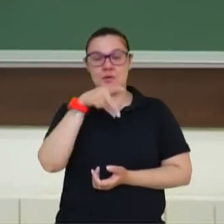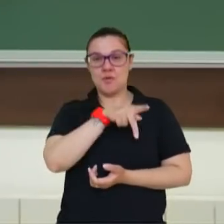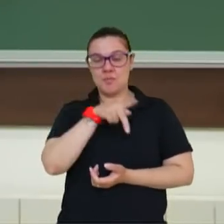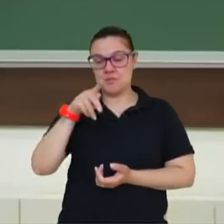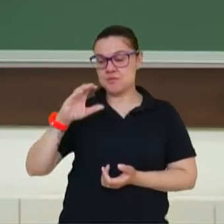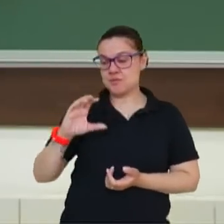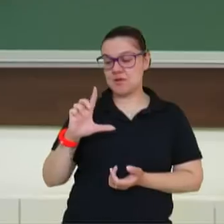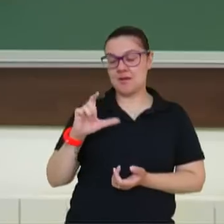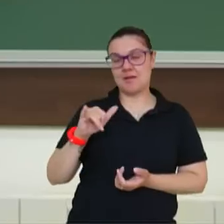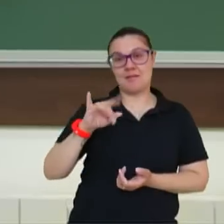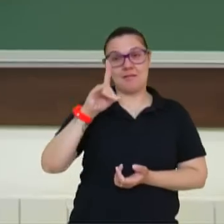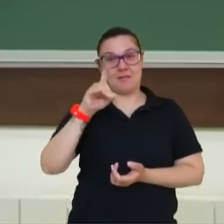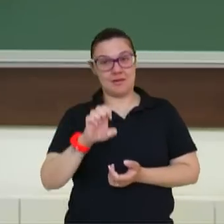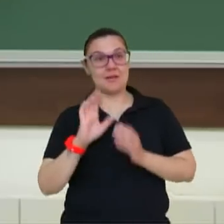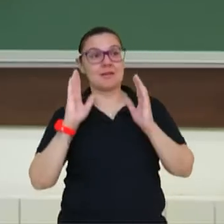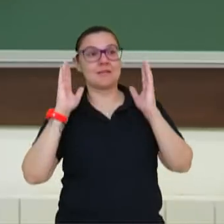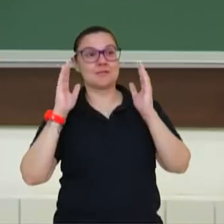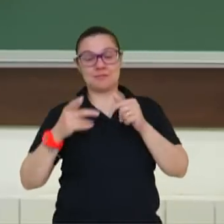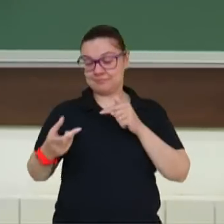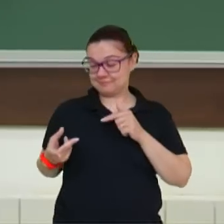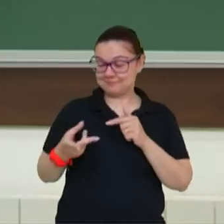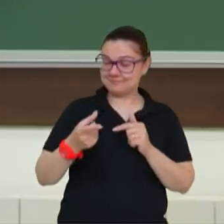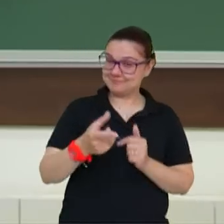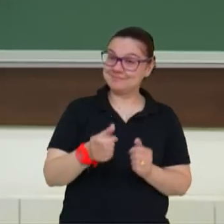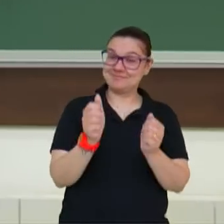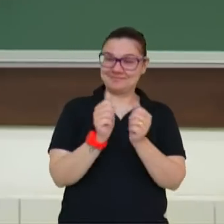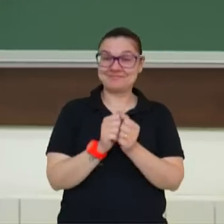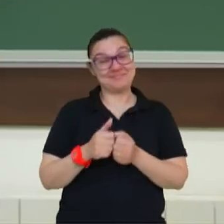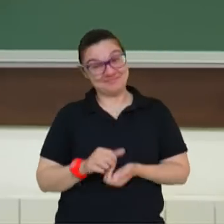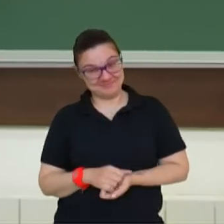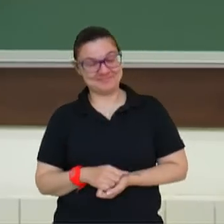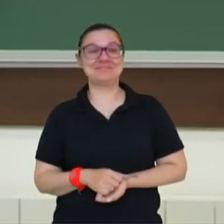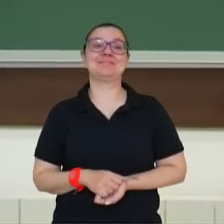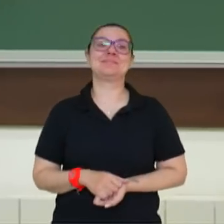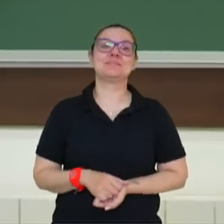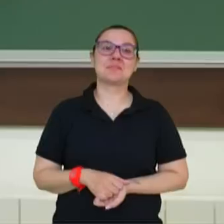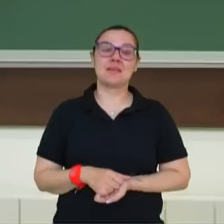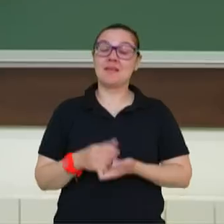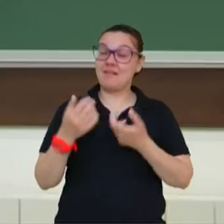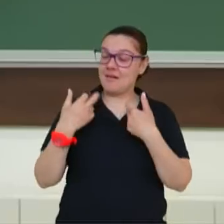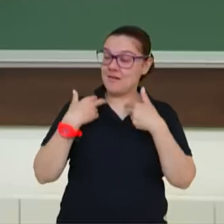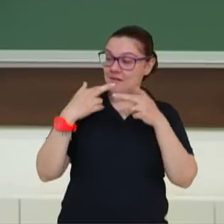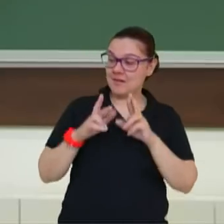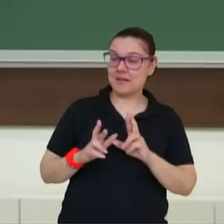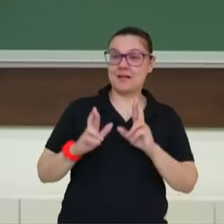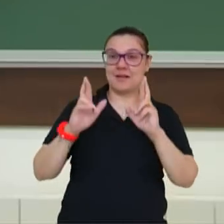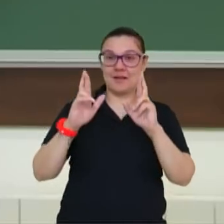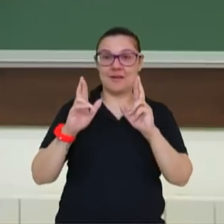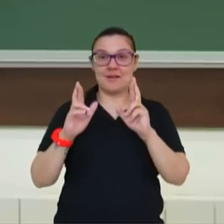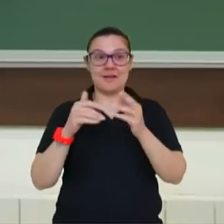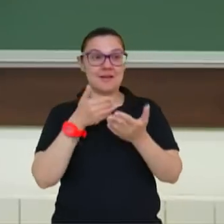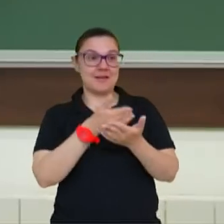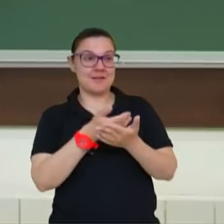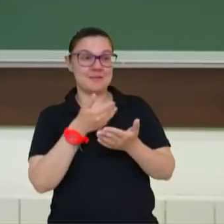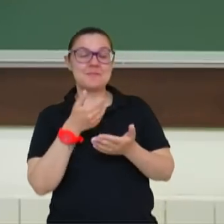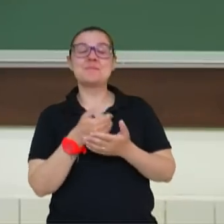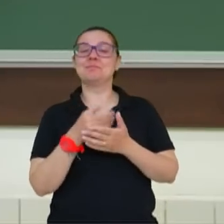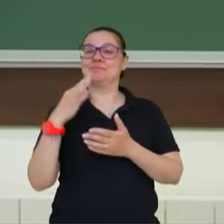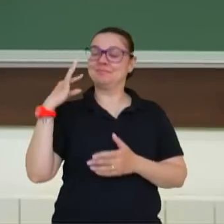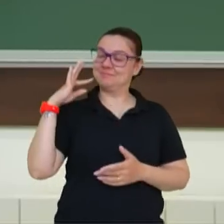Cleide, já estamos aqui há muito tempo, não é verdade? E esperamos que a aula de hoje